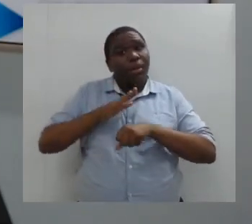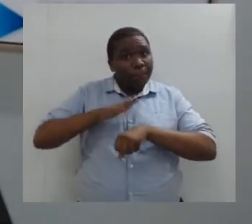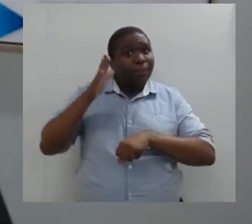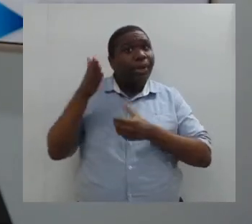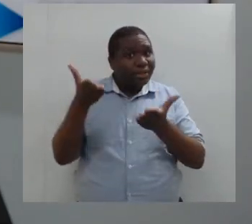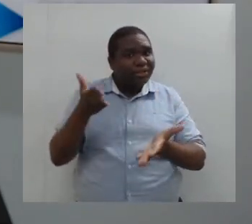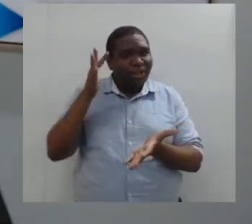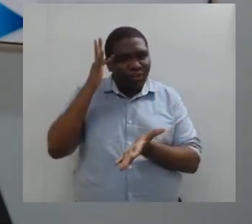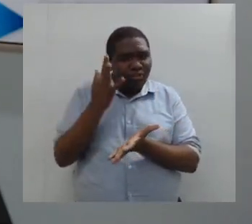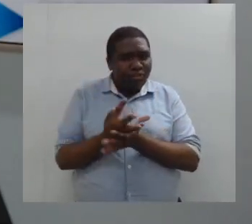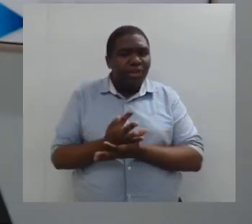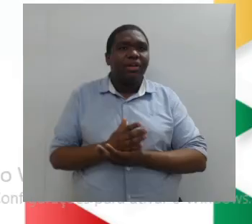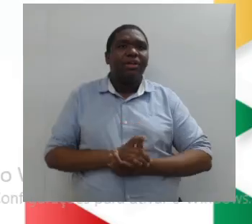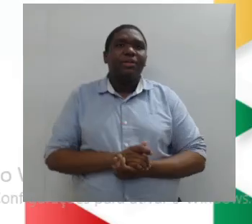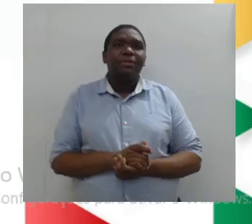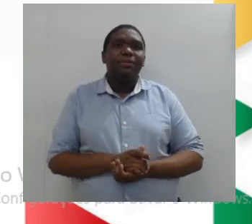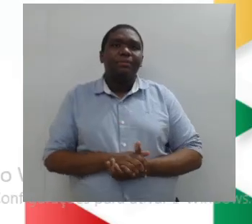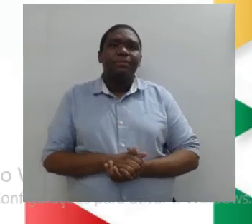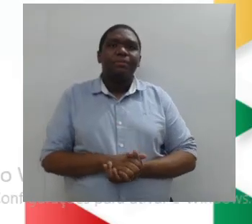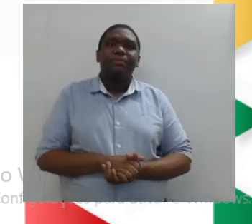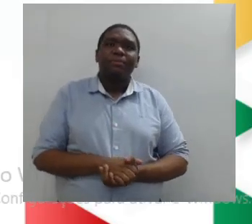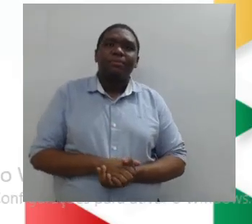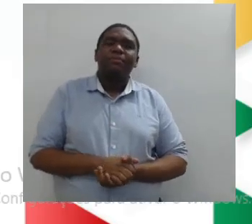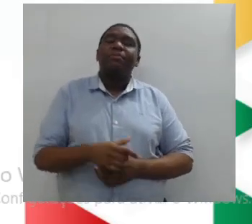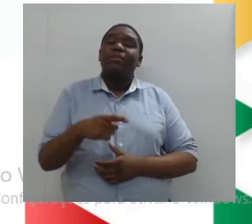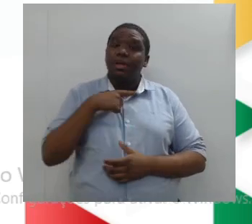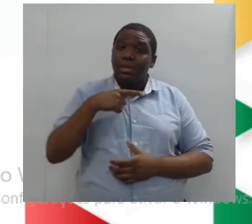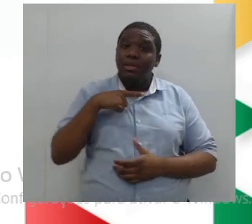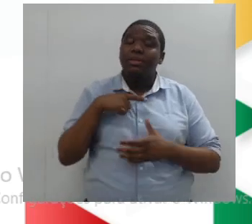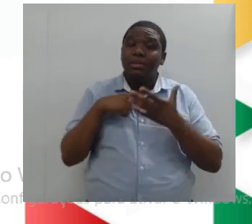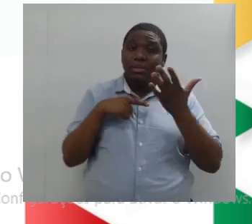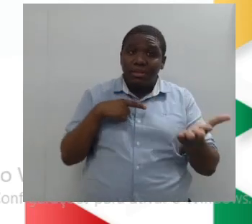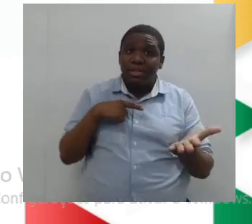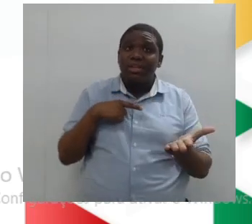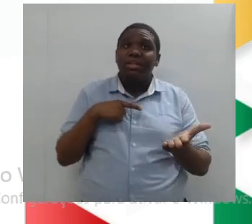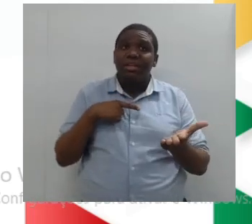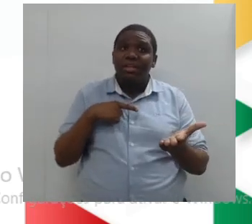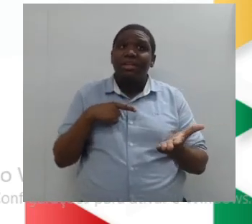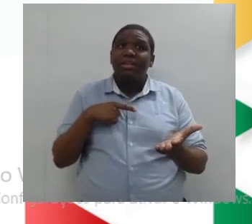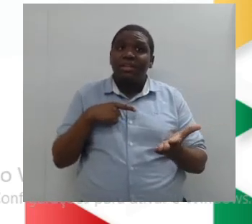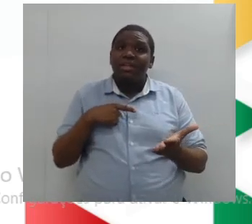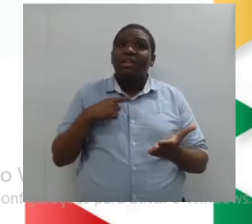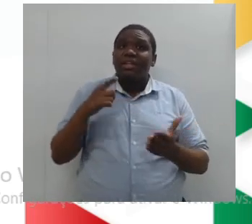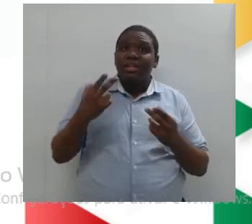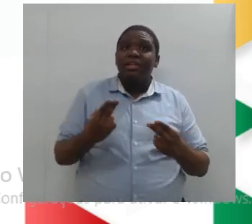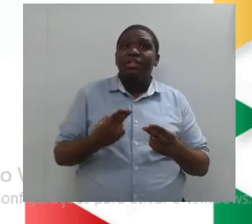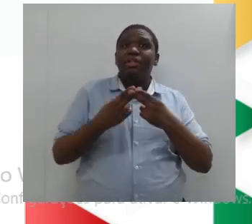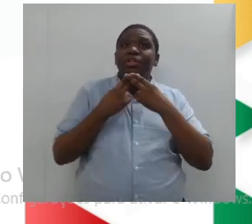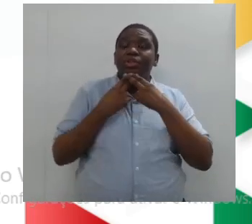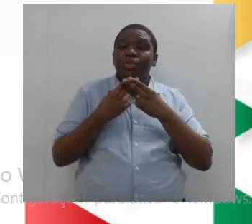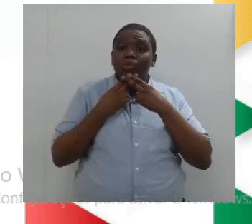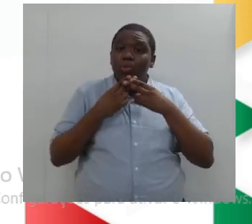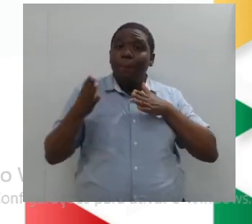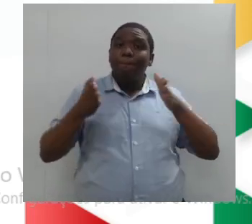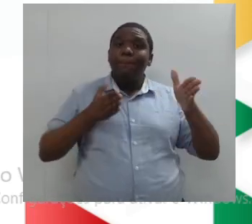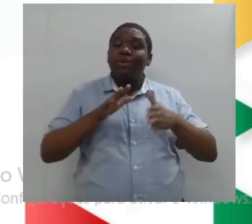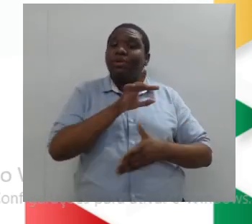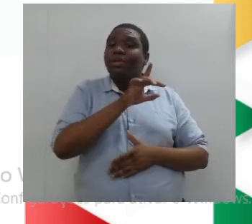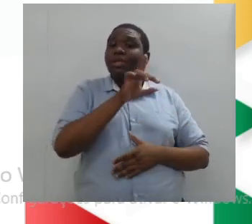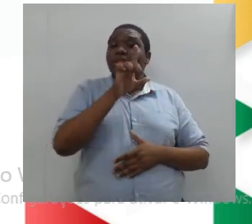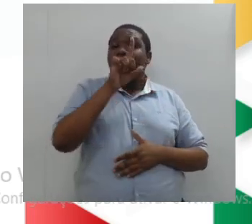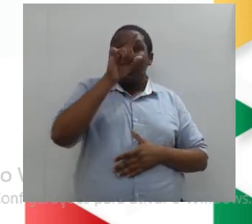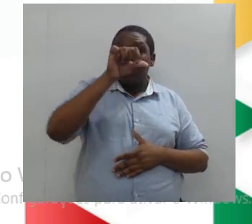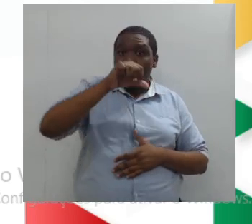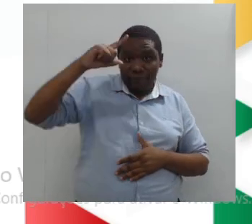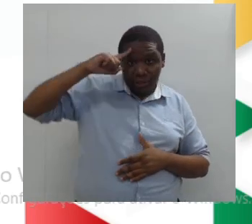Bahá'í? Vamos lá. Na tela nós temos os Bahá'í fazem jejum durante um período de 19